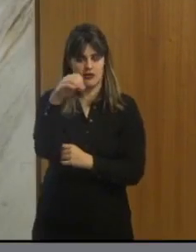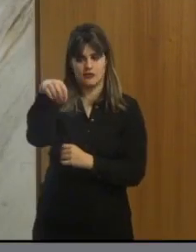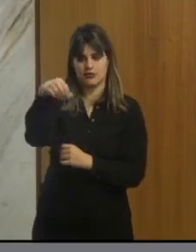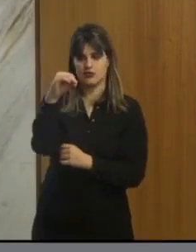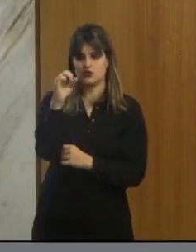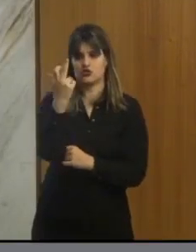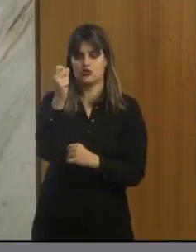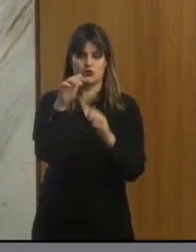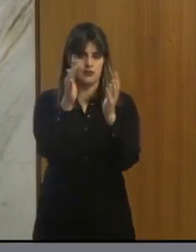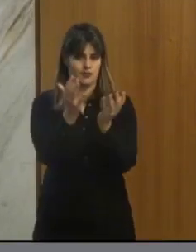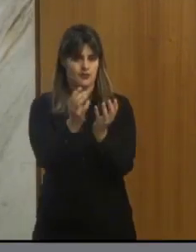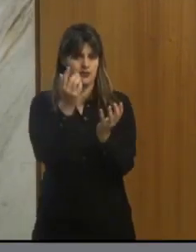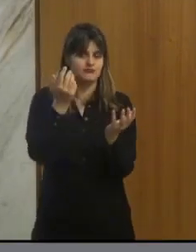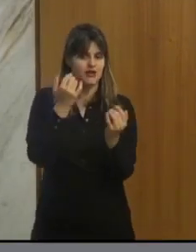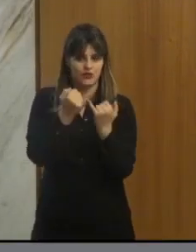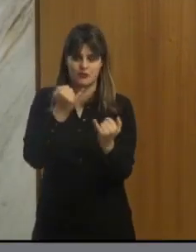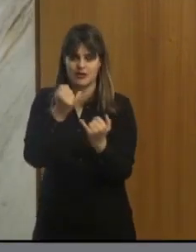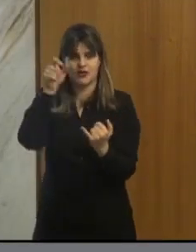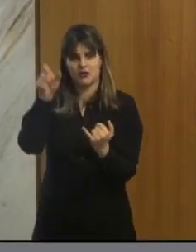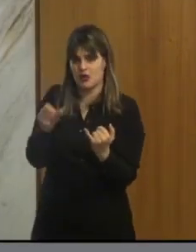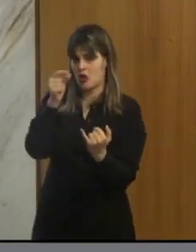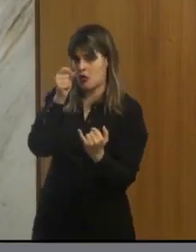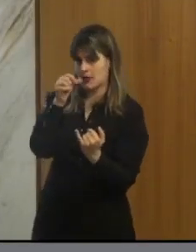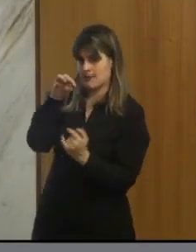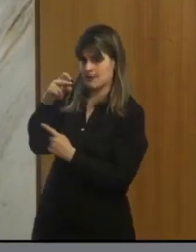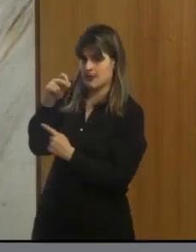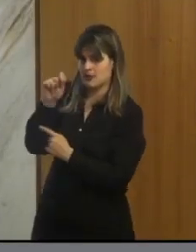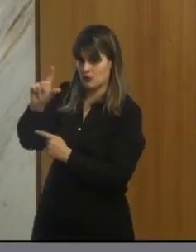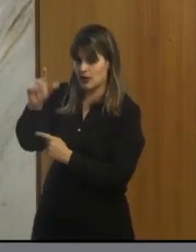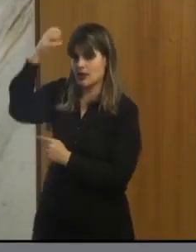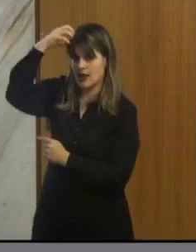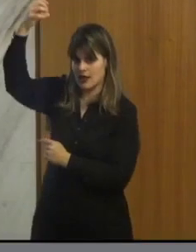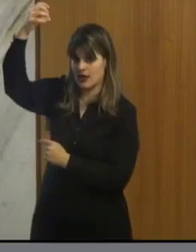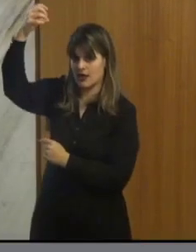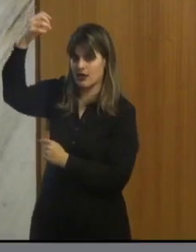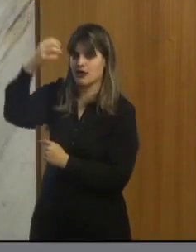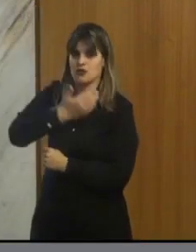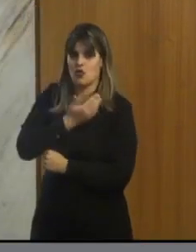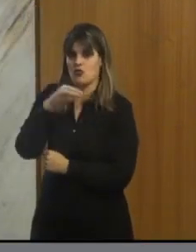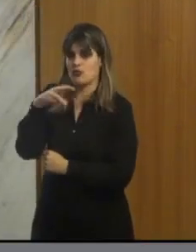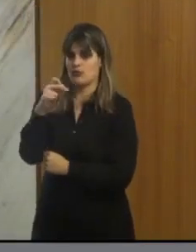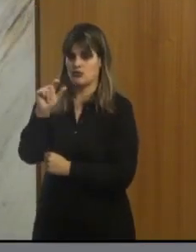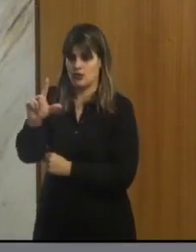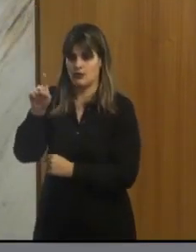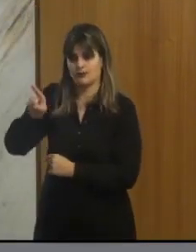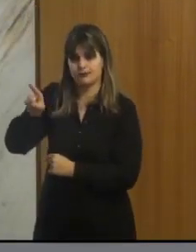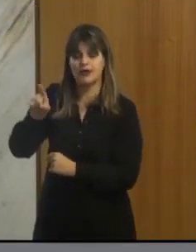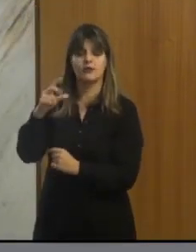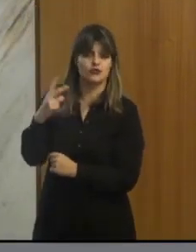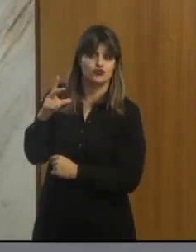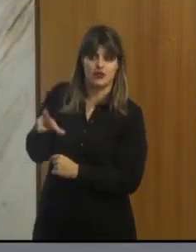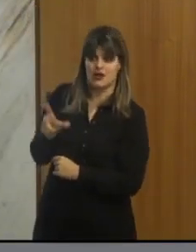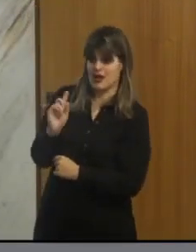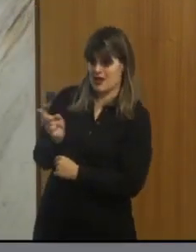que identifica um homem, o Dom Manuel, sem dúvida, o rei, o Dom Manuel, sem dúvida, Portugal,